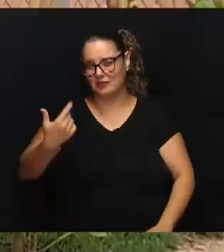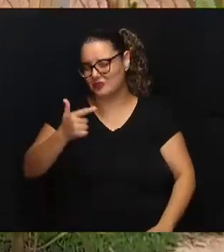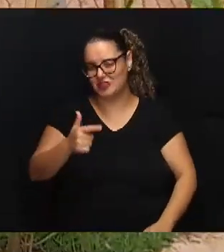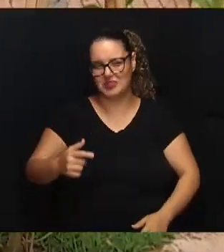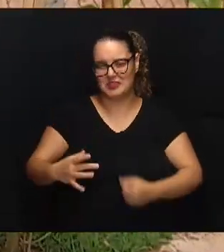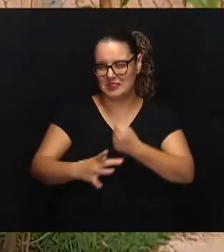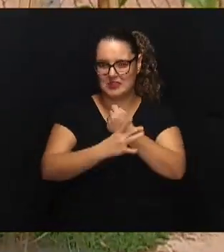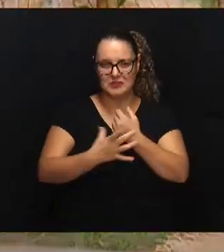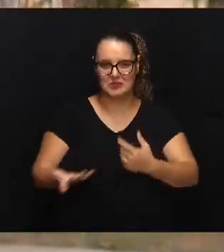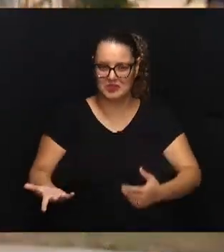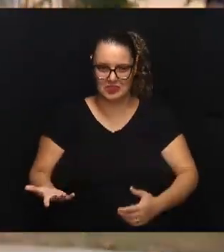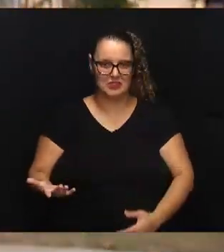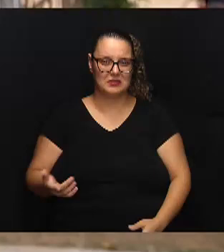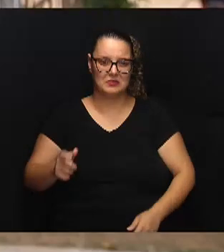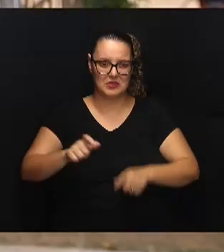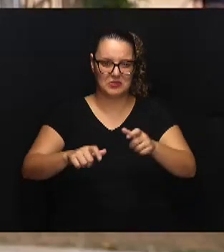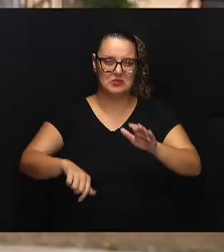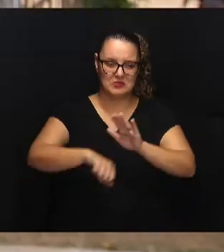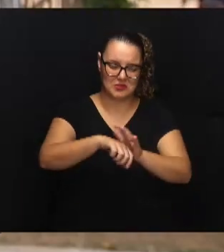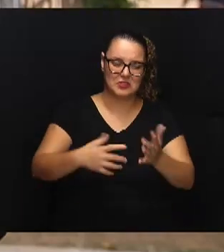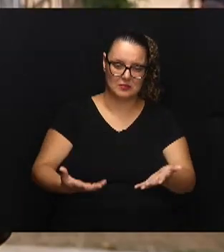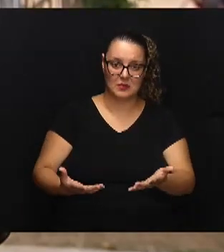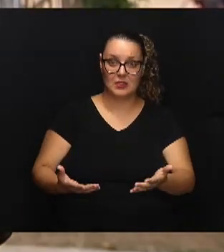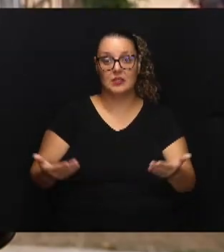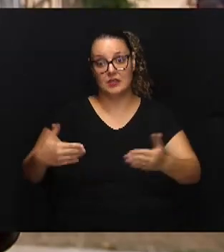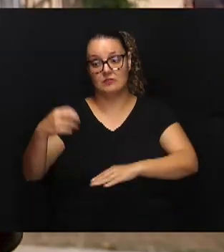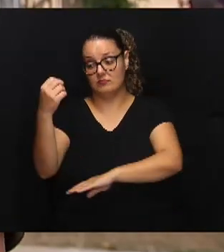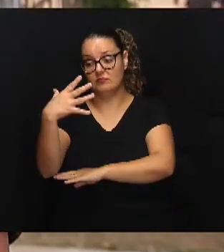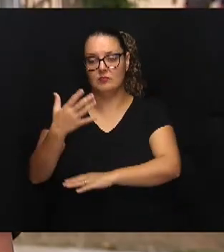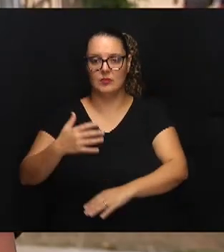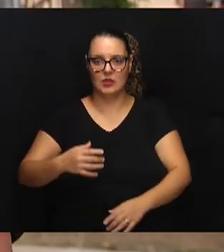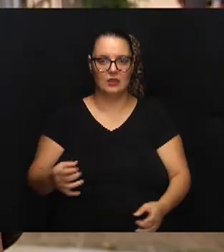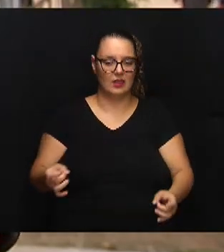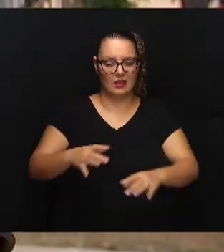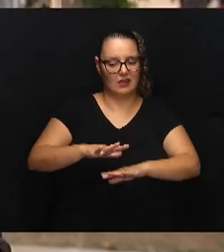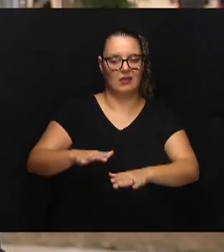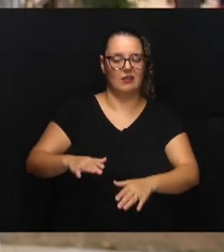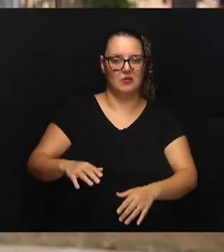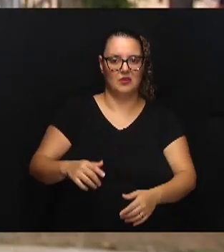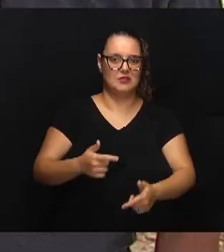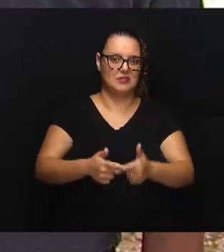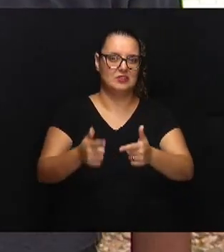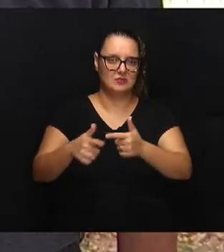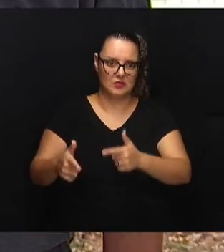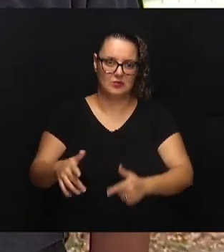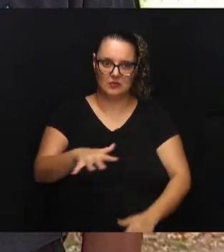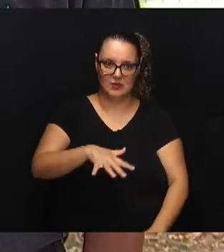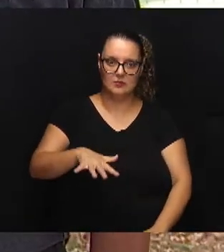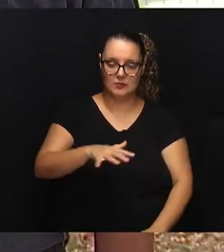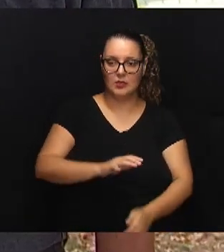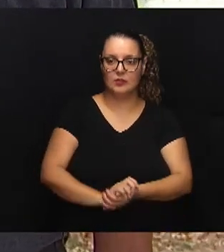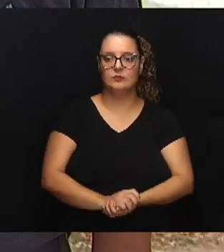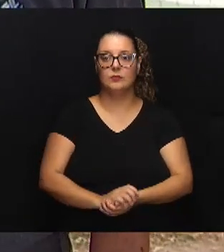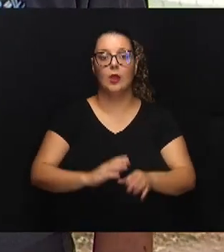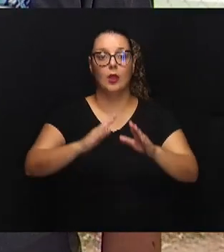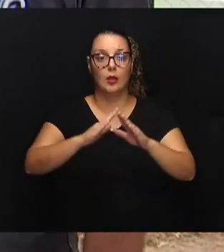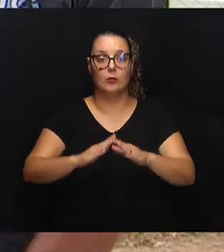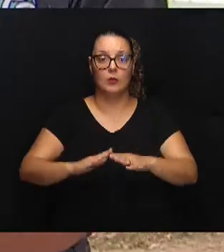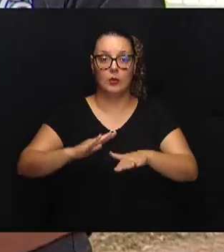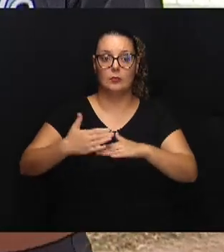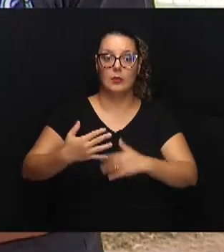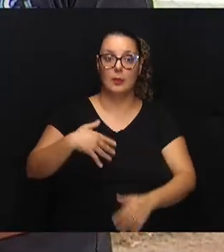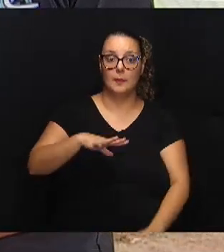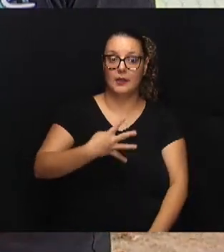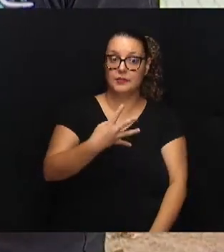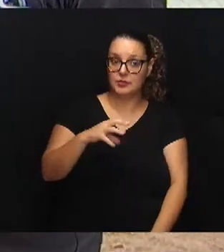iluminada à noite, que inibe também essas práticas, né, de drogas aqui com o pessoal. Morador do bairro há 48